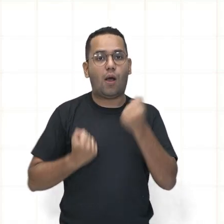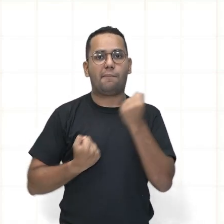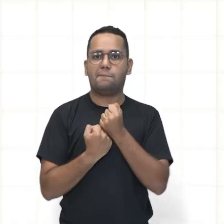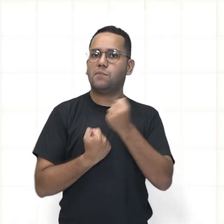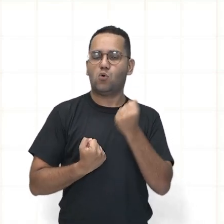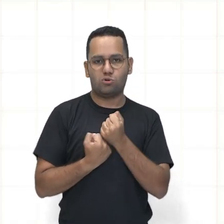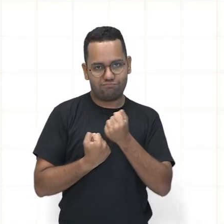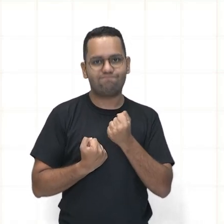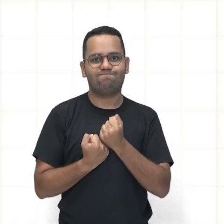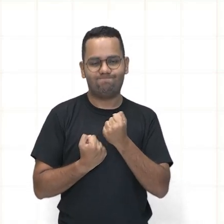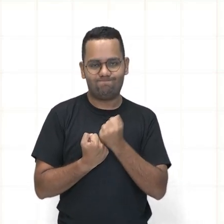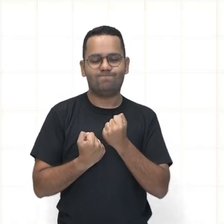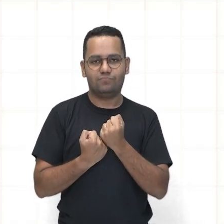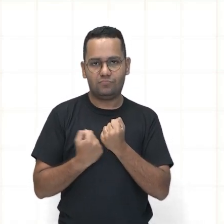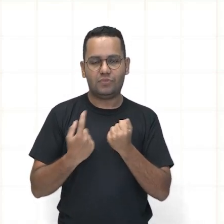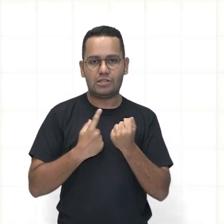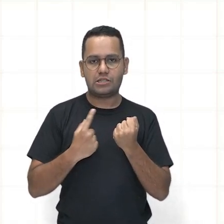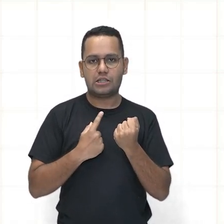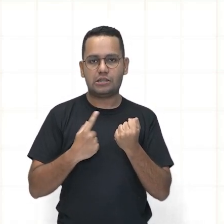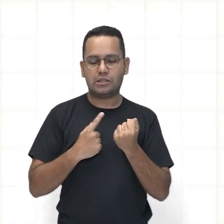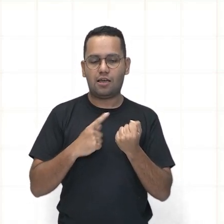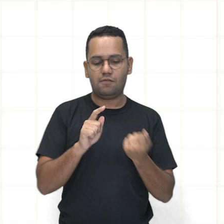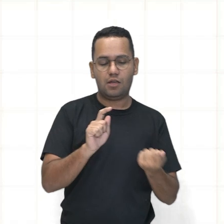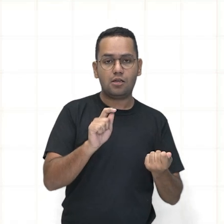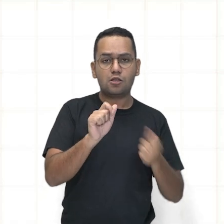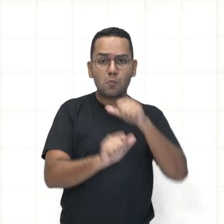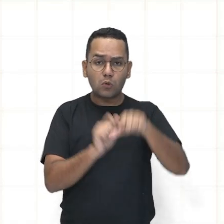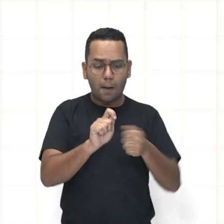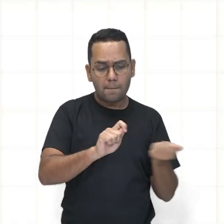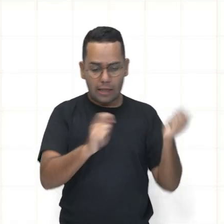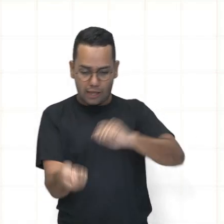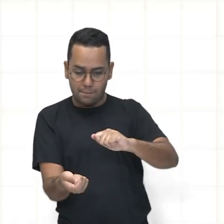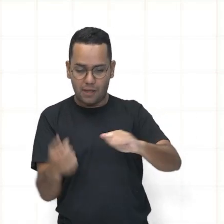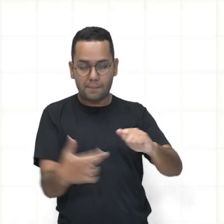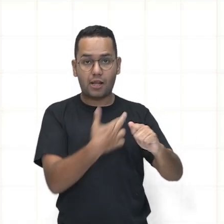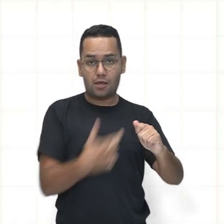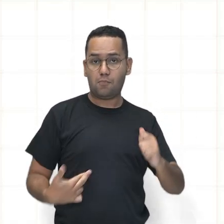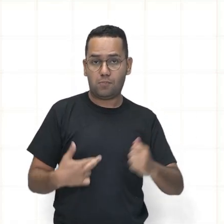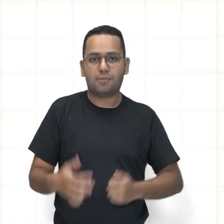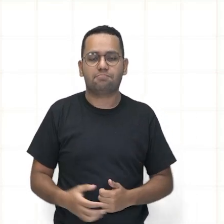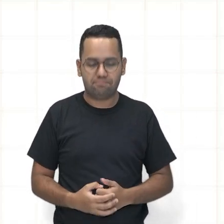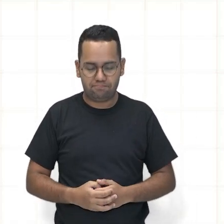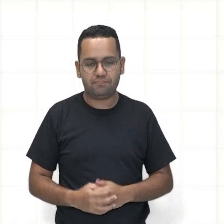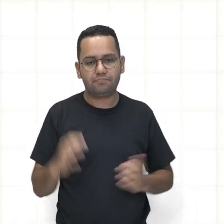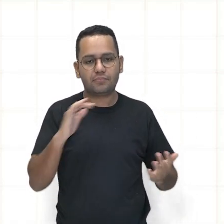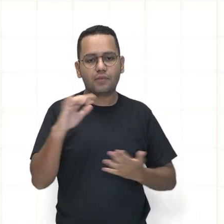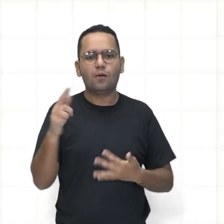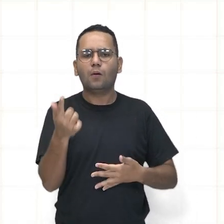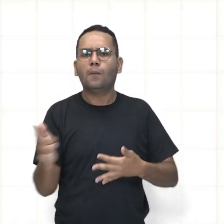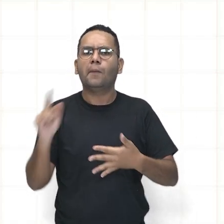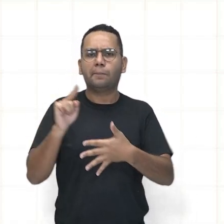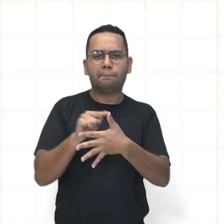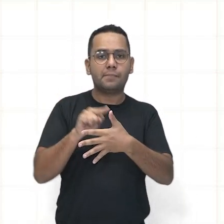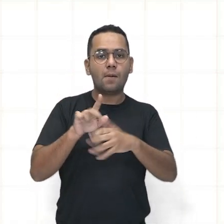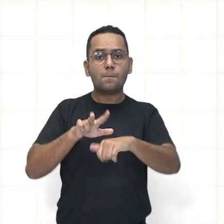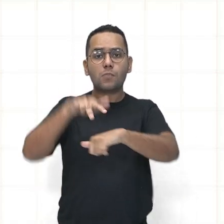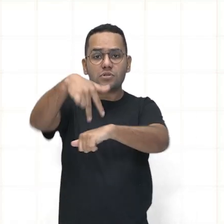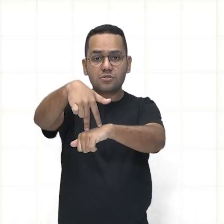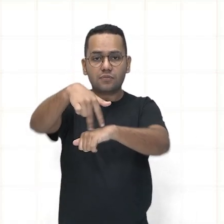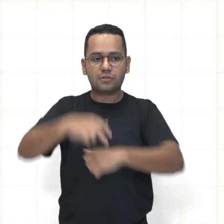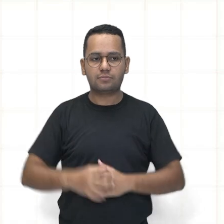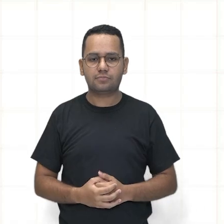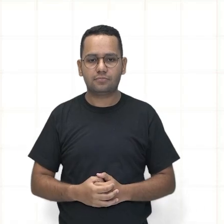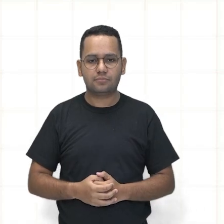seja, a mudança ali do sistema político que estava vigente no território. Ideias positivistas também vão marcar